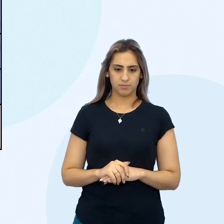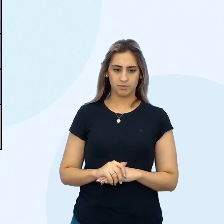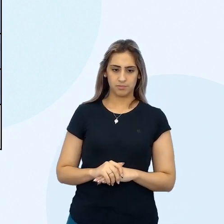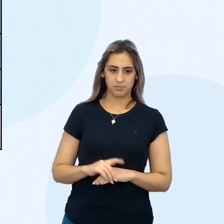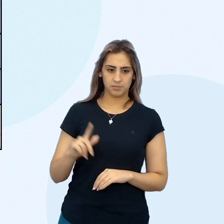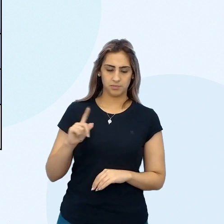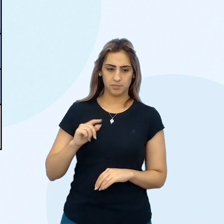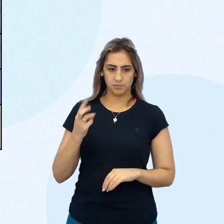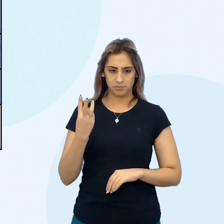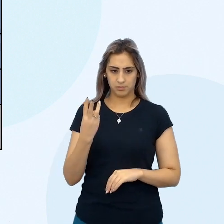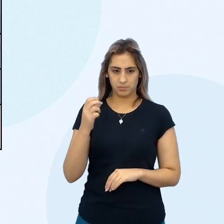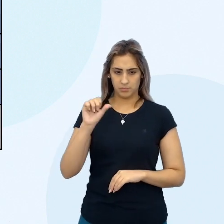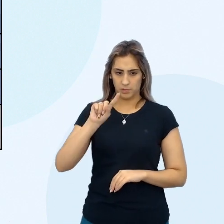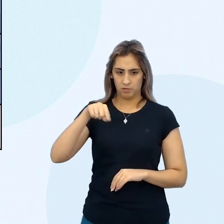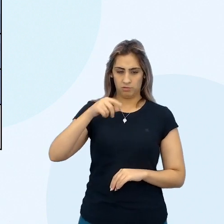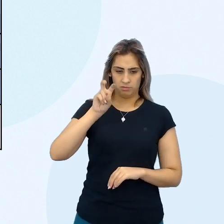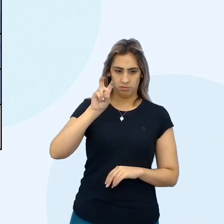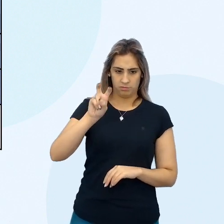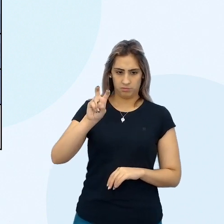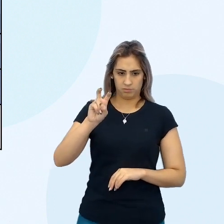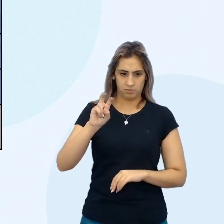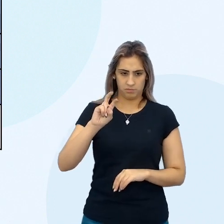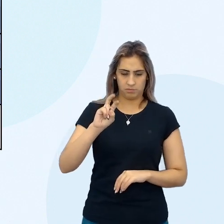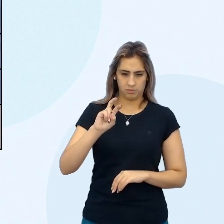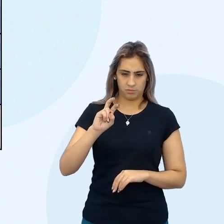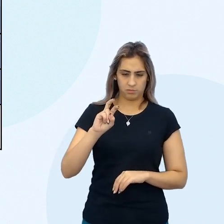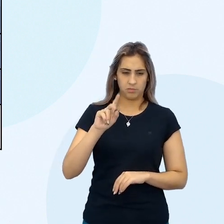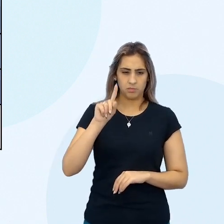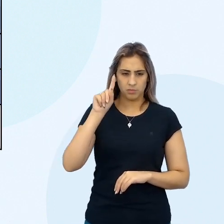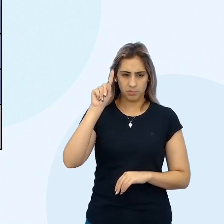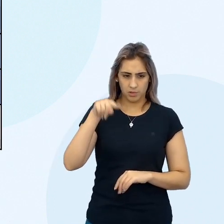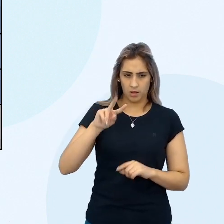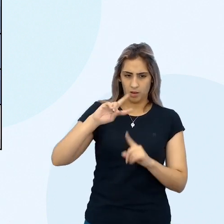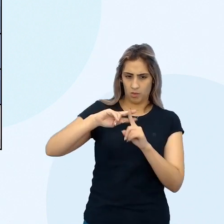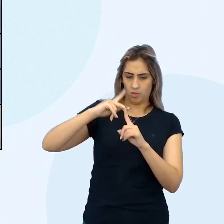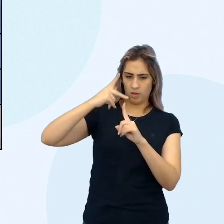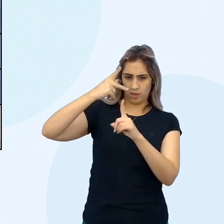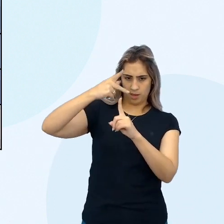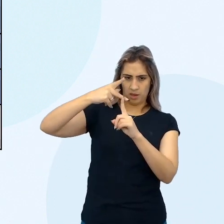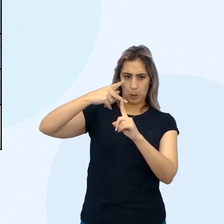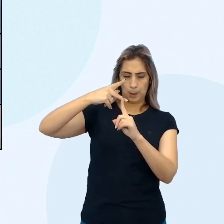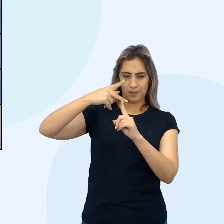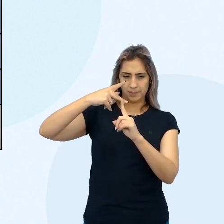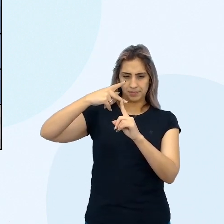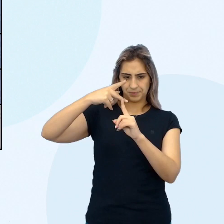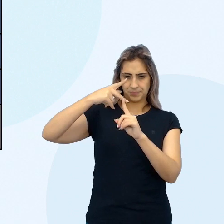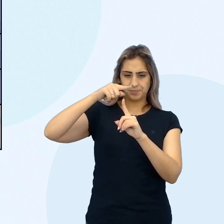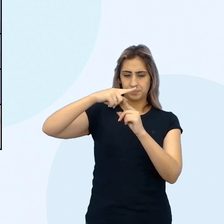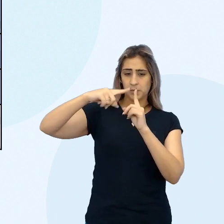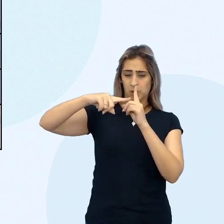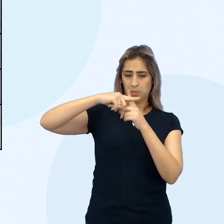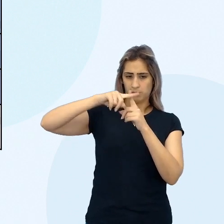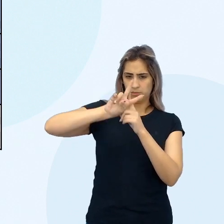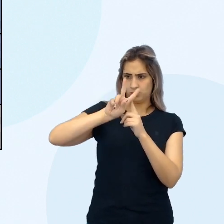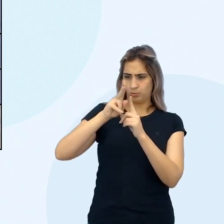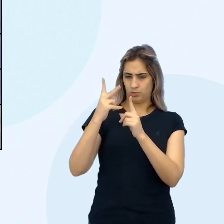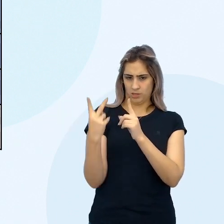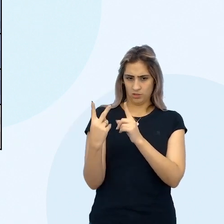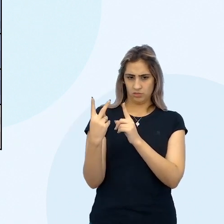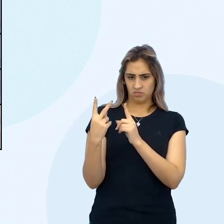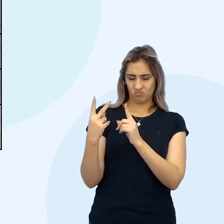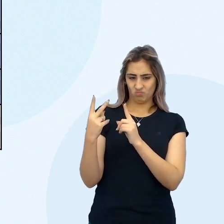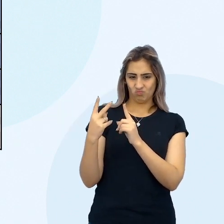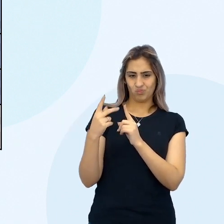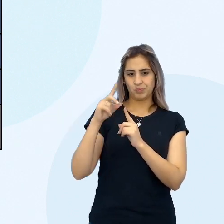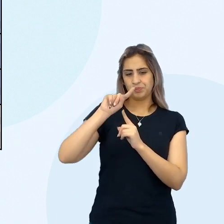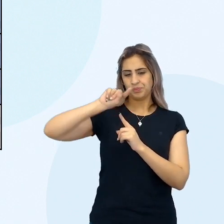temos o 39,5, segundo valor de y elevado ao quadrado. Então, como você disse, dá positivo. Isso. Só que essa vírgula aí... Toma cuidado. Então, a